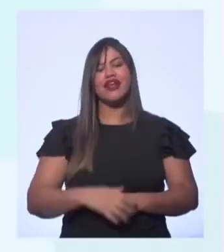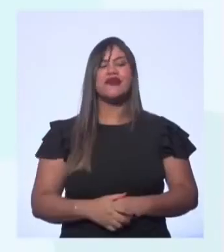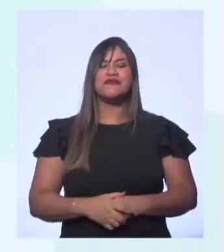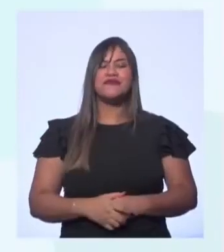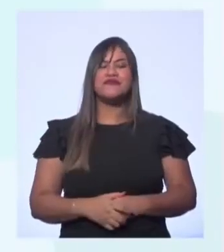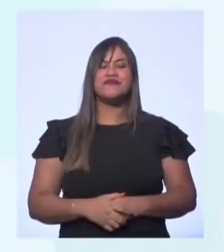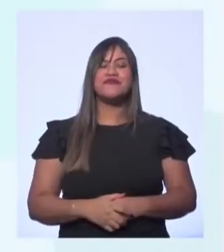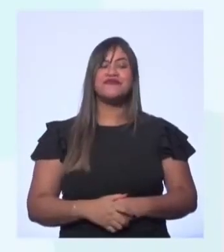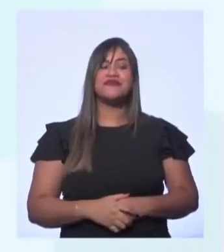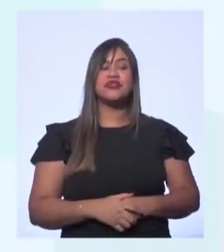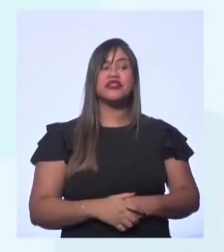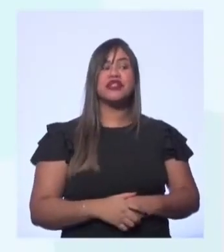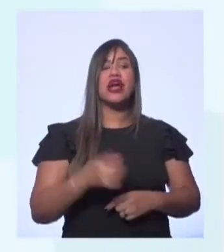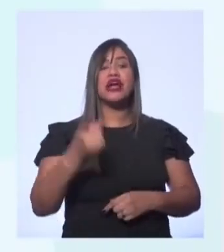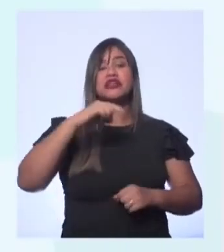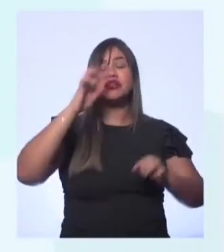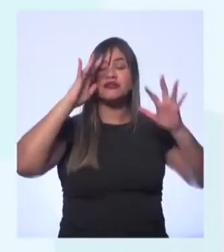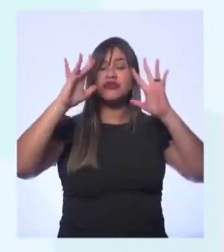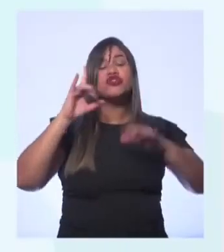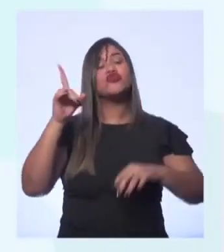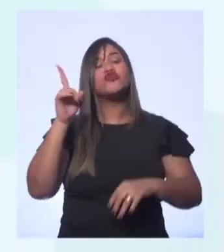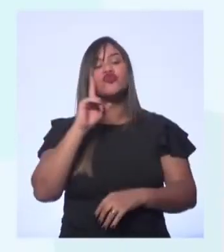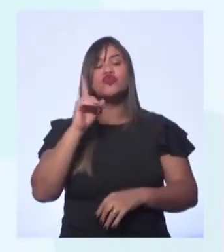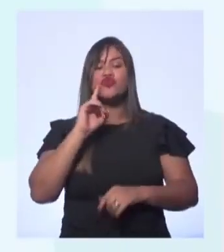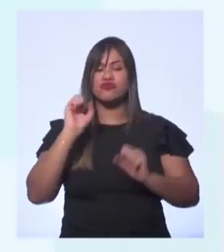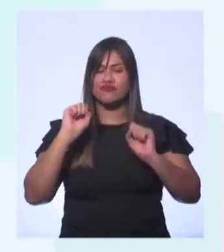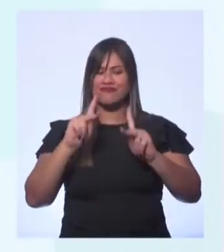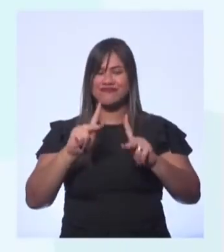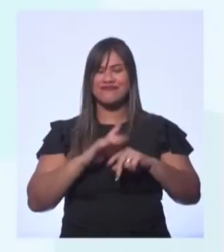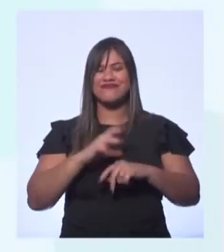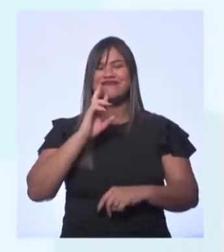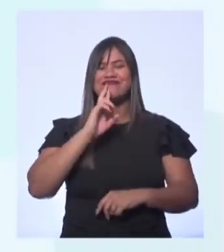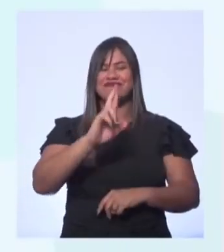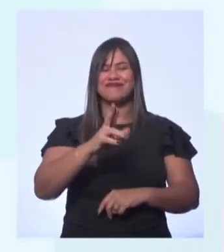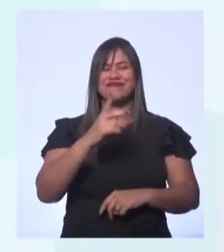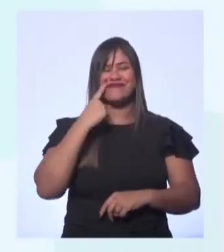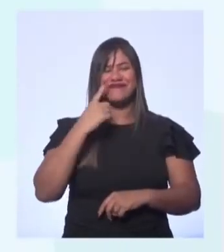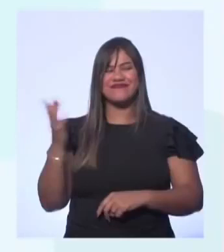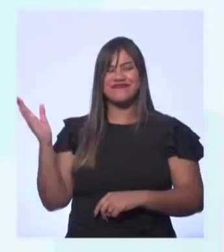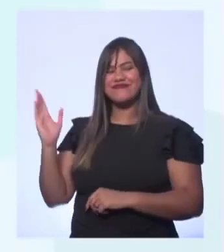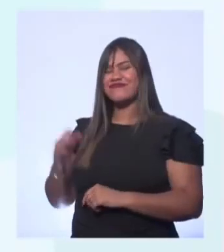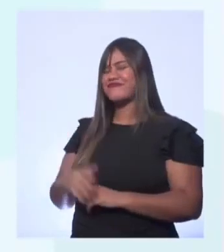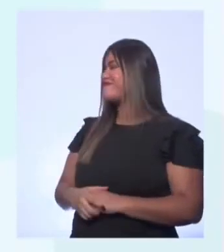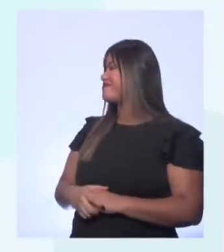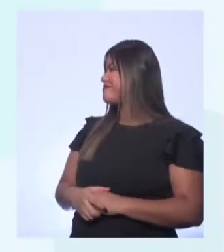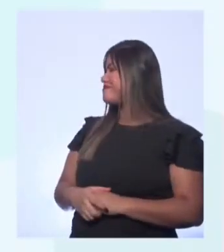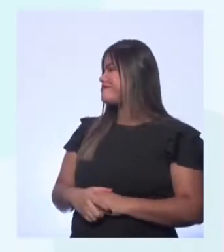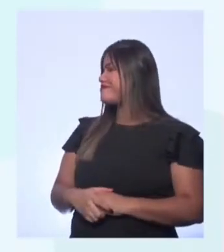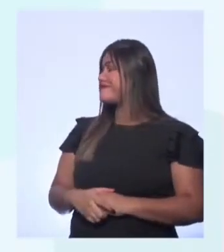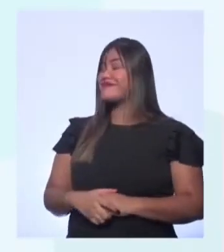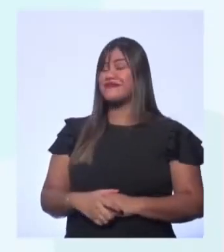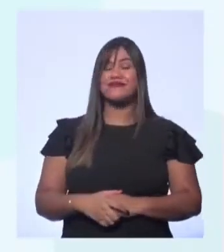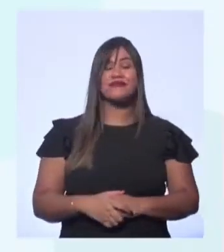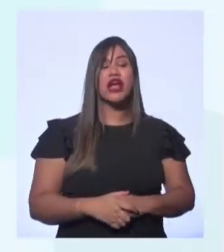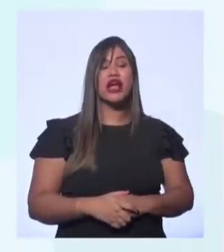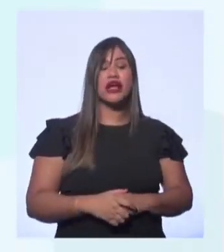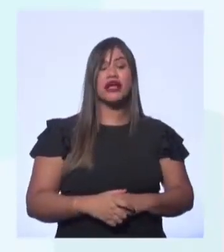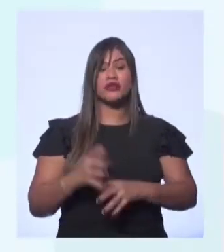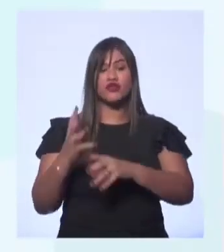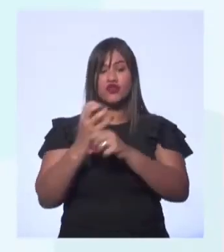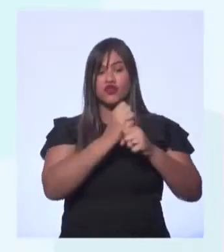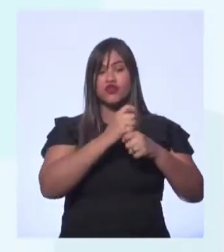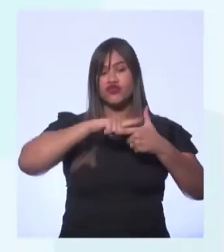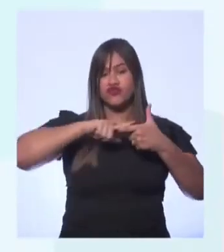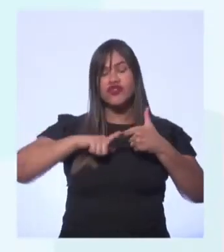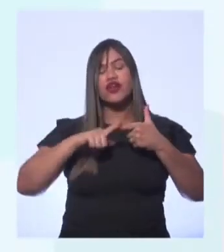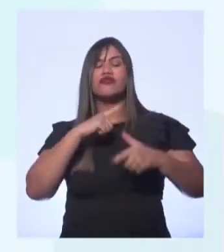unidade é quilowatt-horas, mas a gente está pensando por dia quanto a gente quer. Então, tá aqui a resolução, aqui tem a conta de dividir também, tá bom? Lembrando aí que sempre